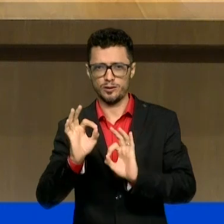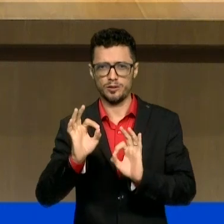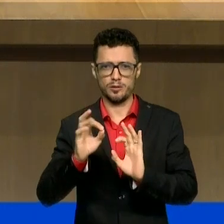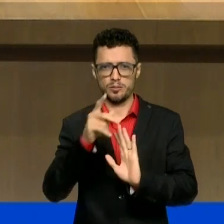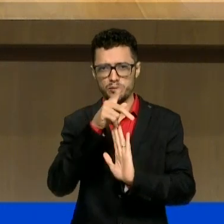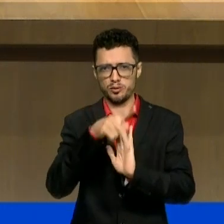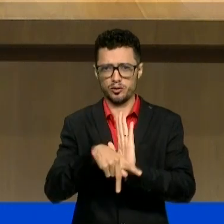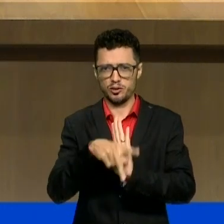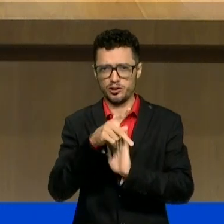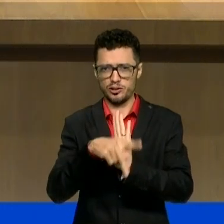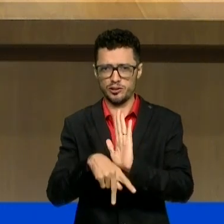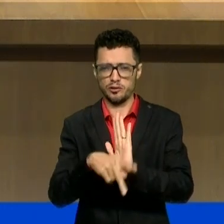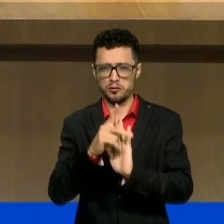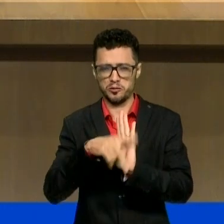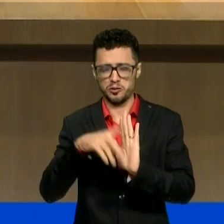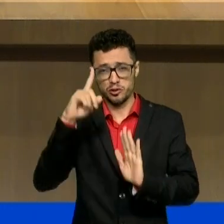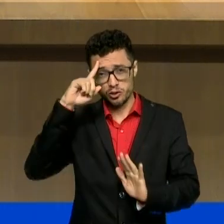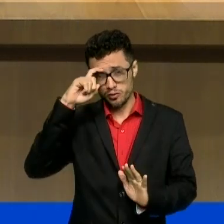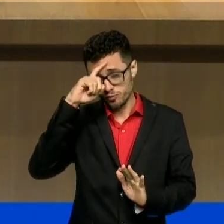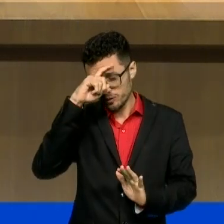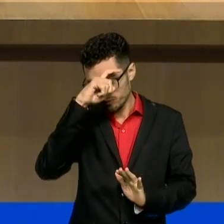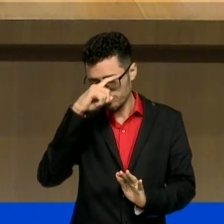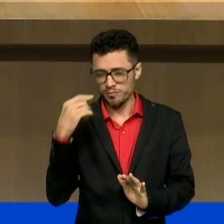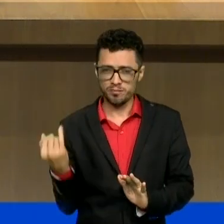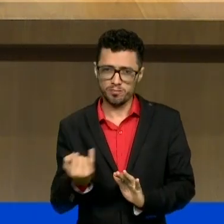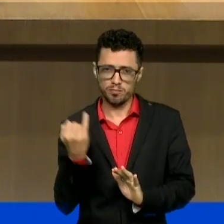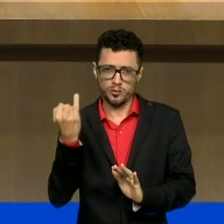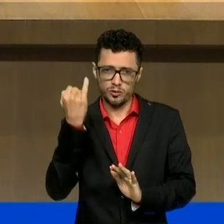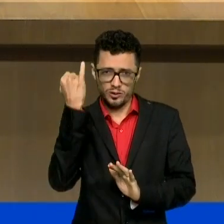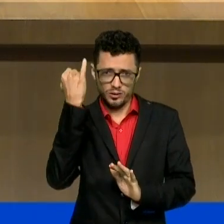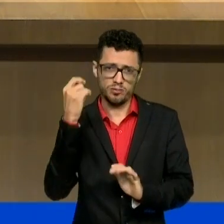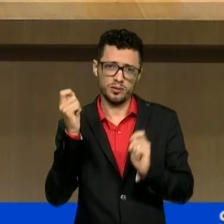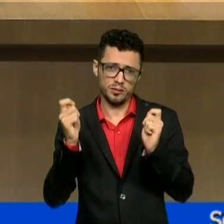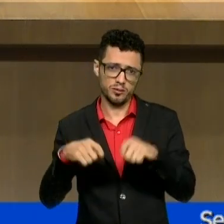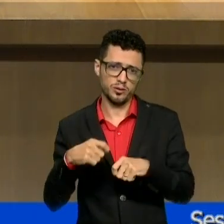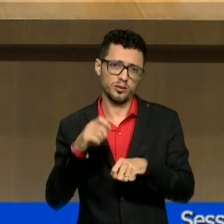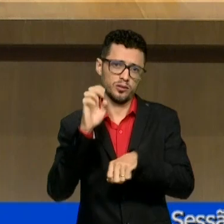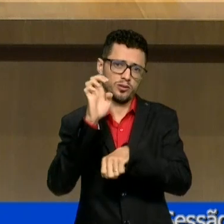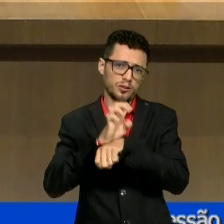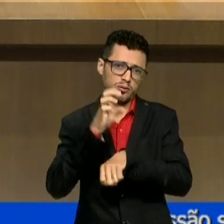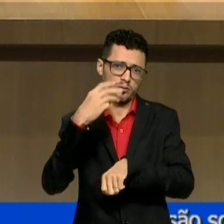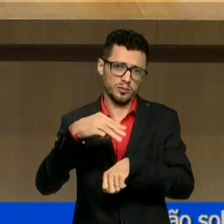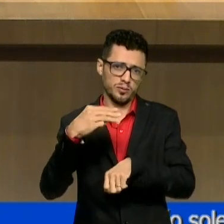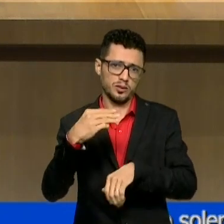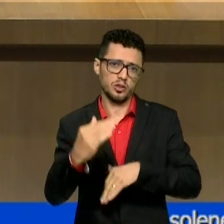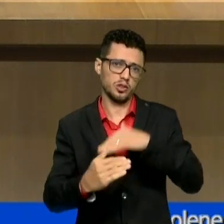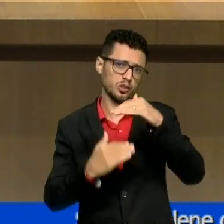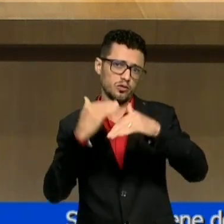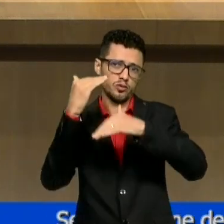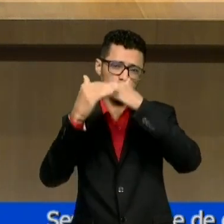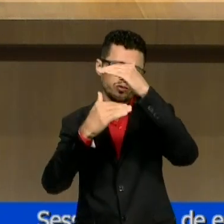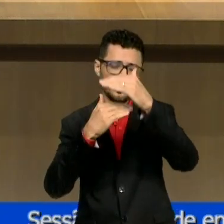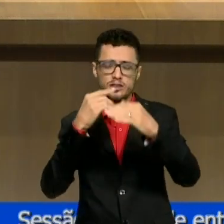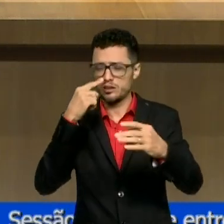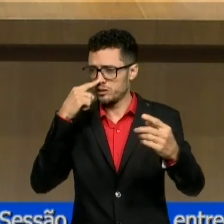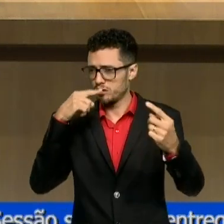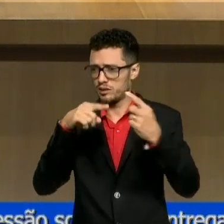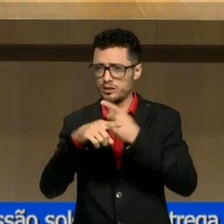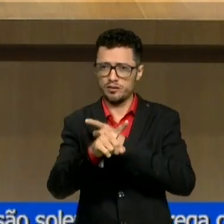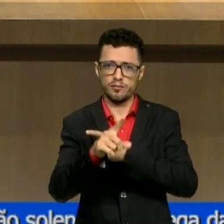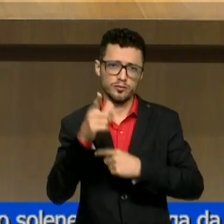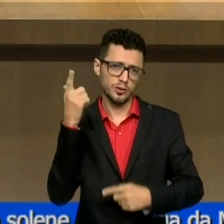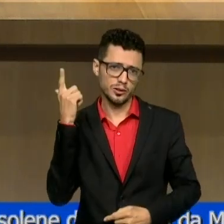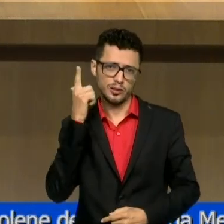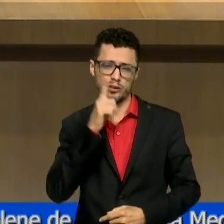têm sido fundamentais para que o Maranhão continue avançando, enfrentando desafios e